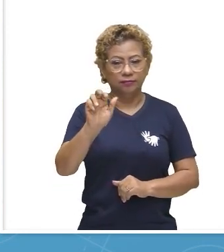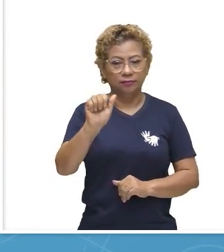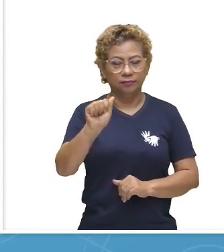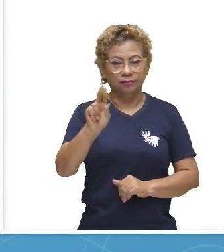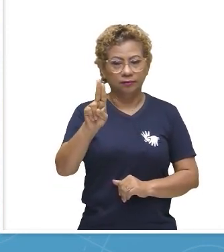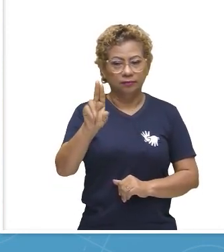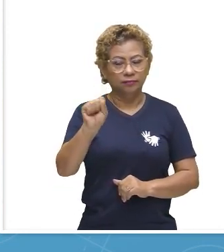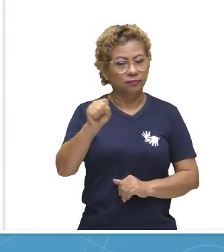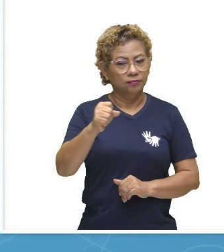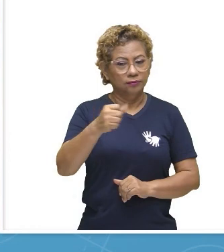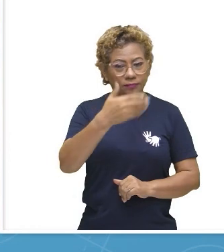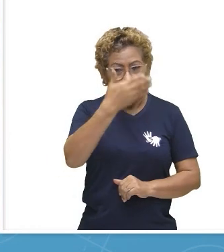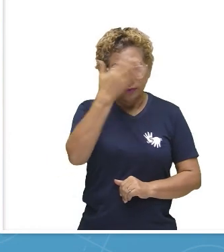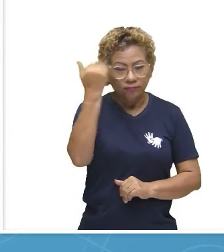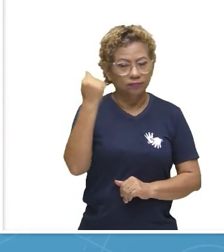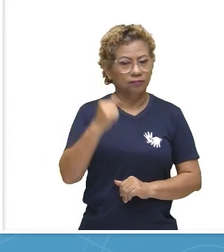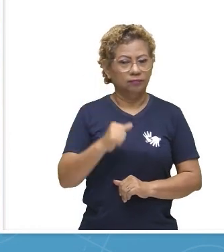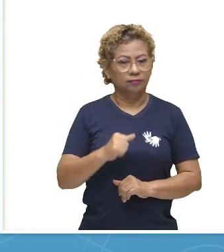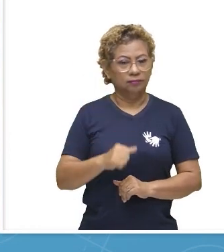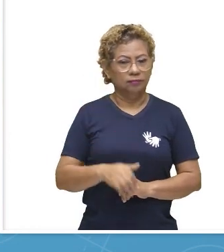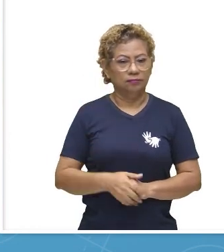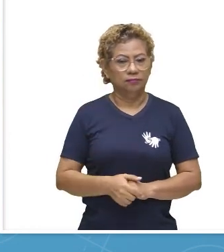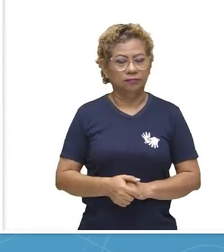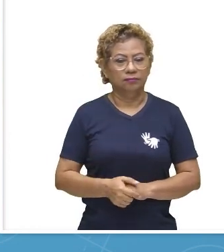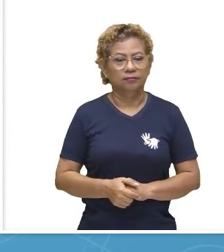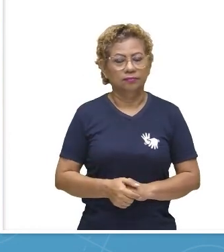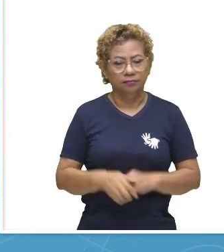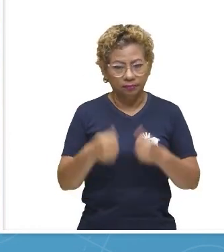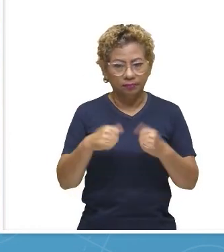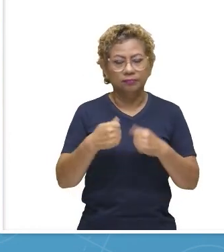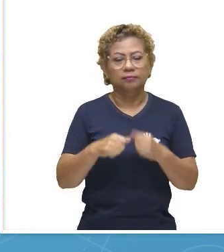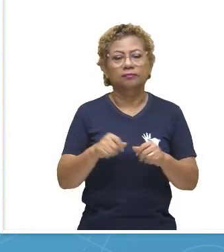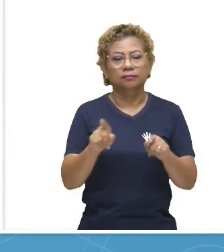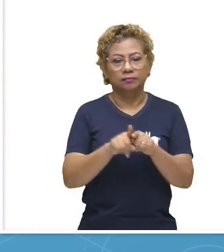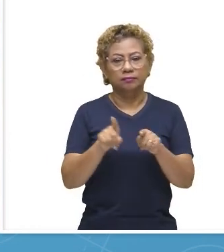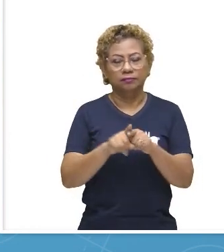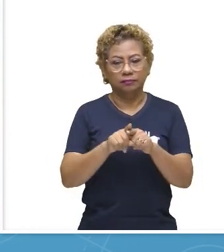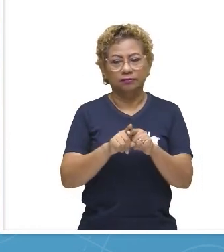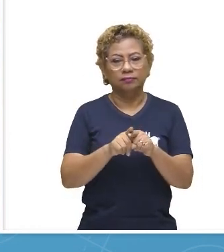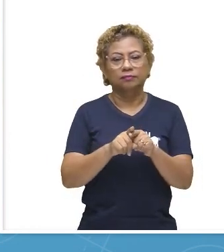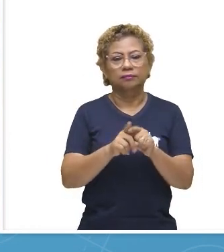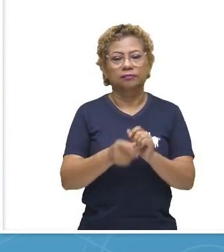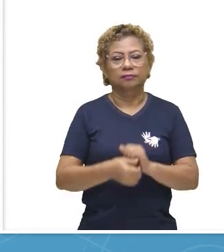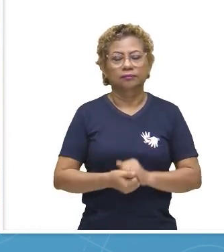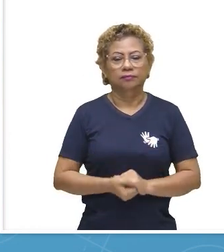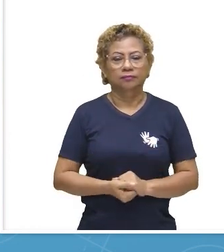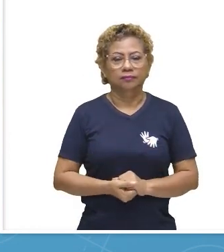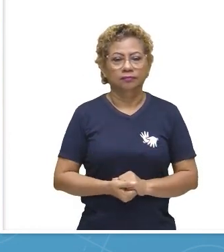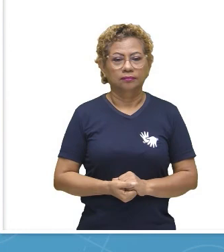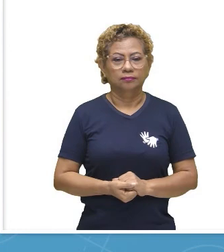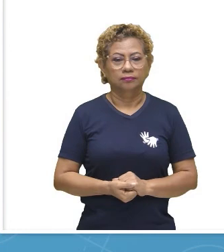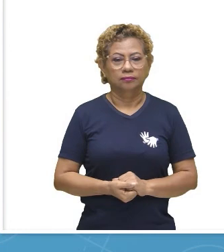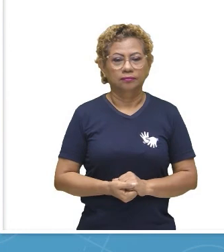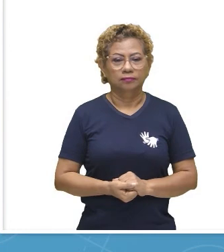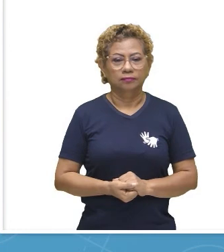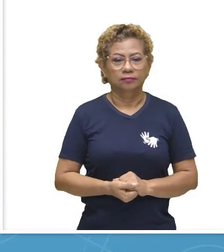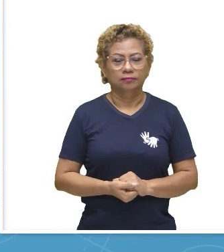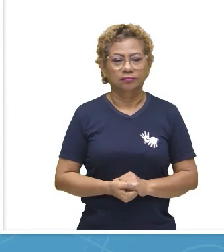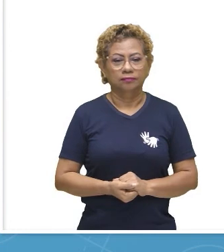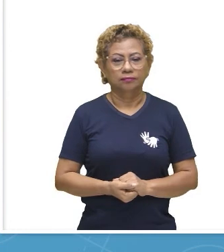Não vale dizer só 142. Tem que colocar o grau aí, tá bom? Comentário. Já que a soma dos ângulos vale